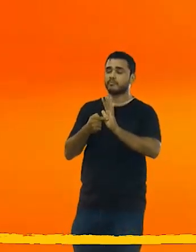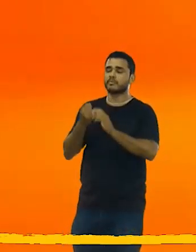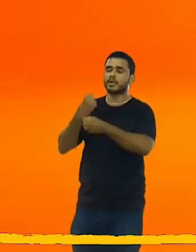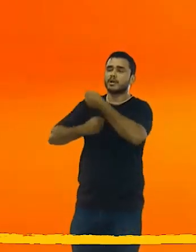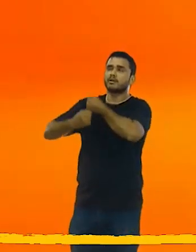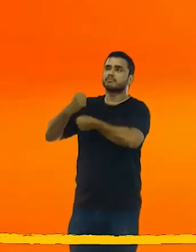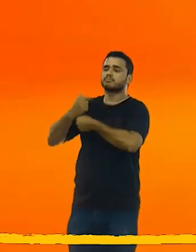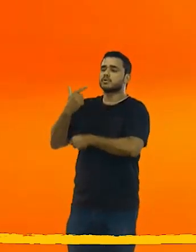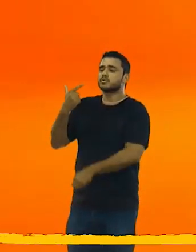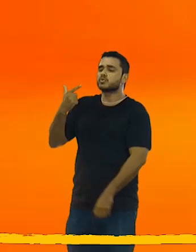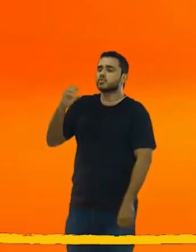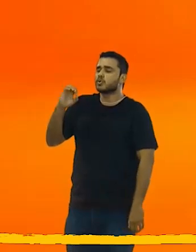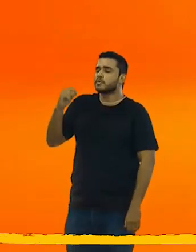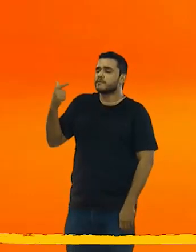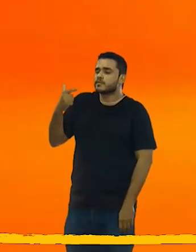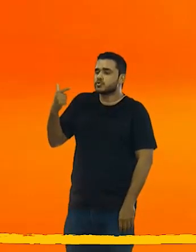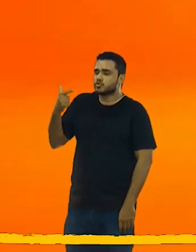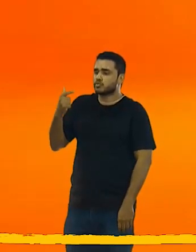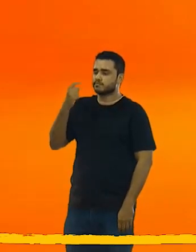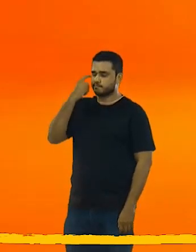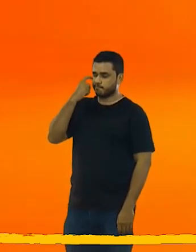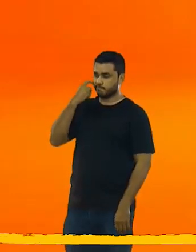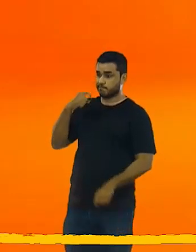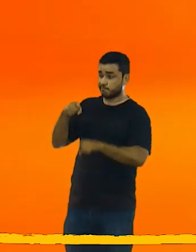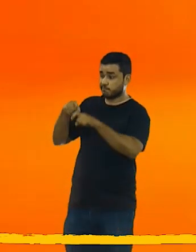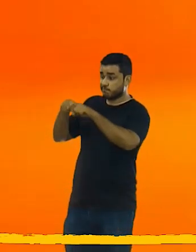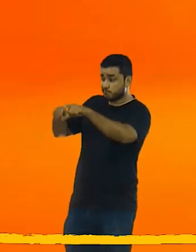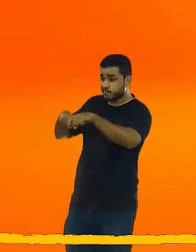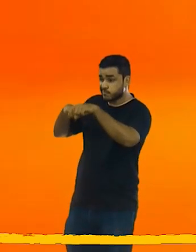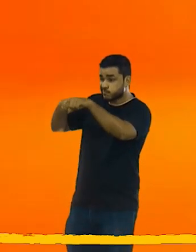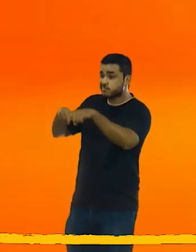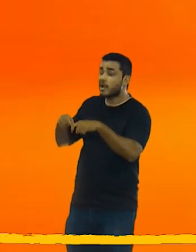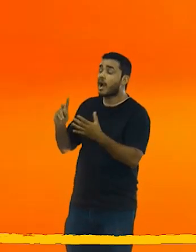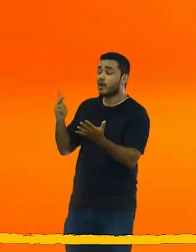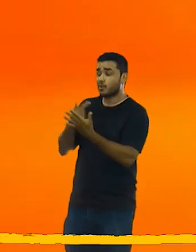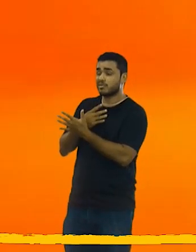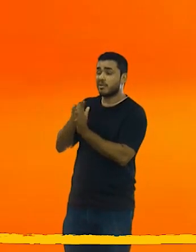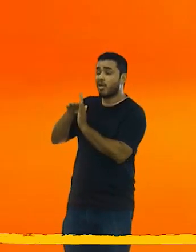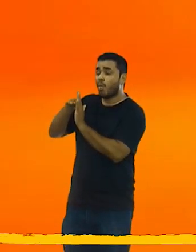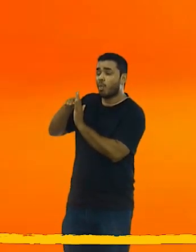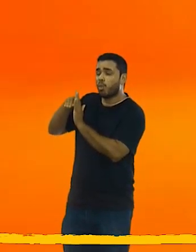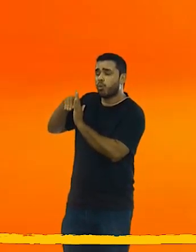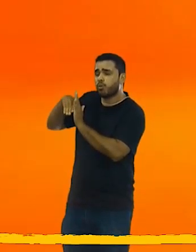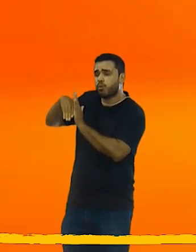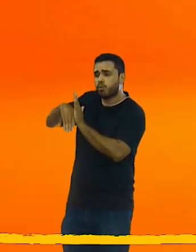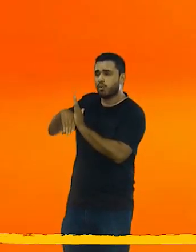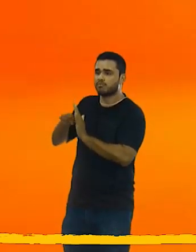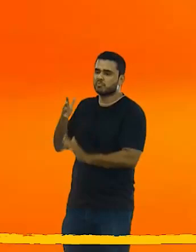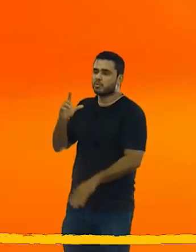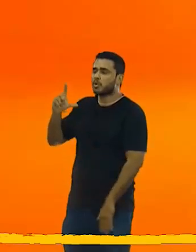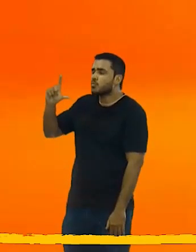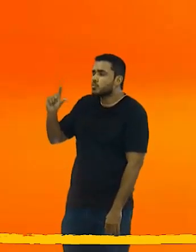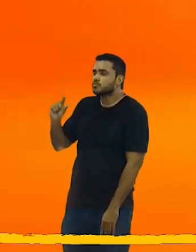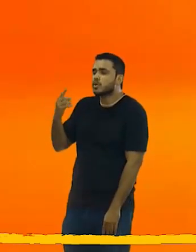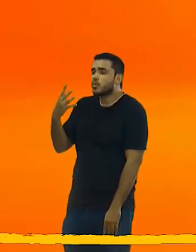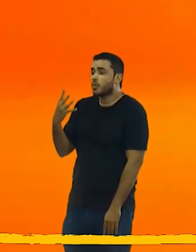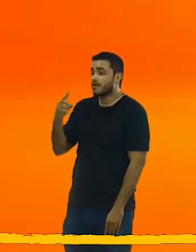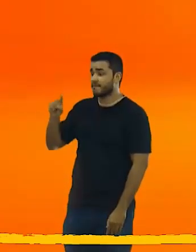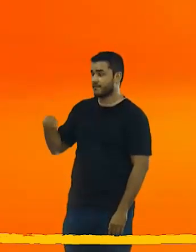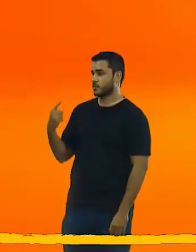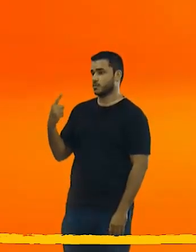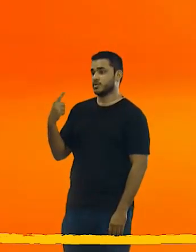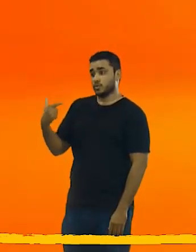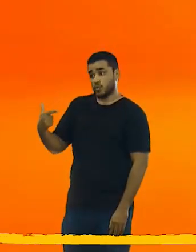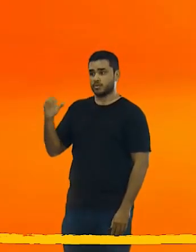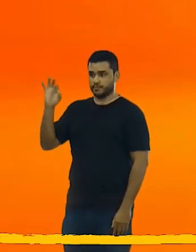nós tivemos uma pequena retração no setor primário do Brasil, algo que há muito tempo não acontecia. Caímos 4,2%, foi o único setor